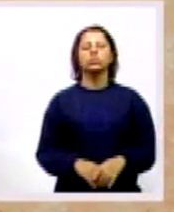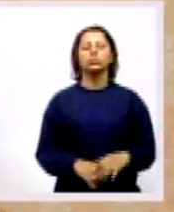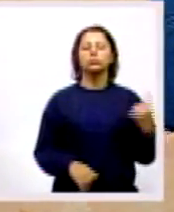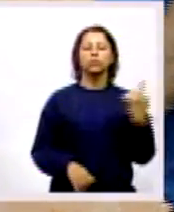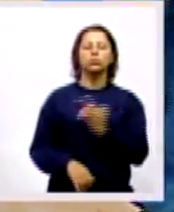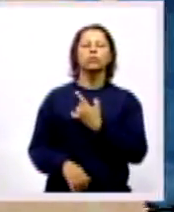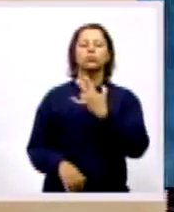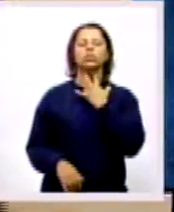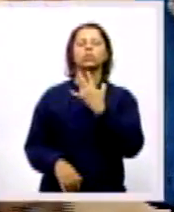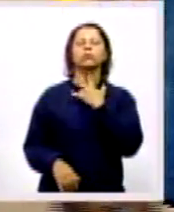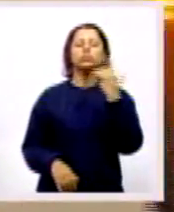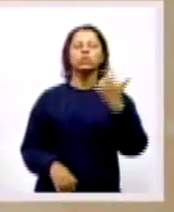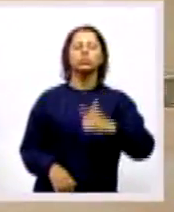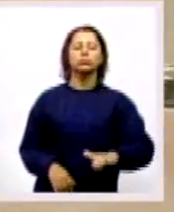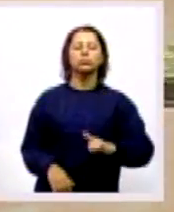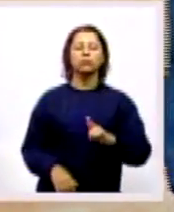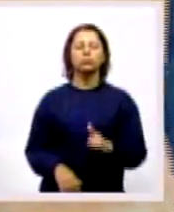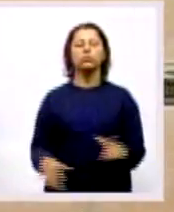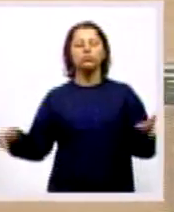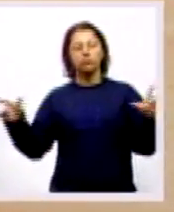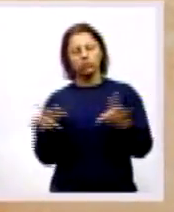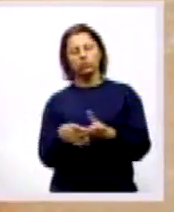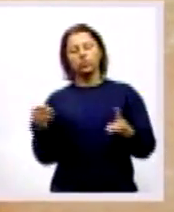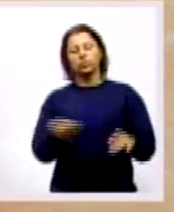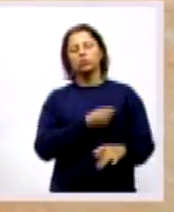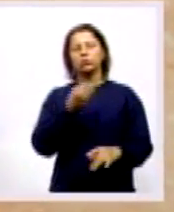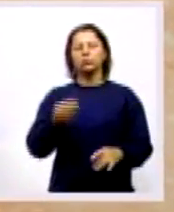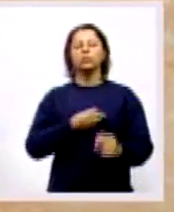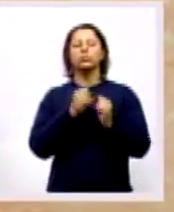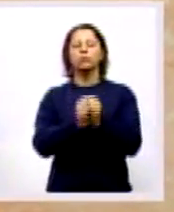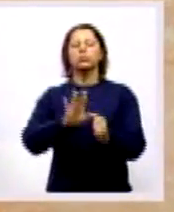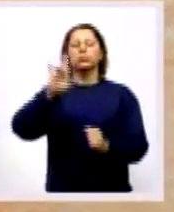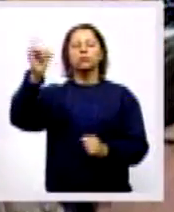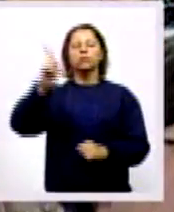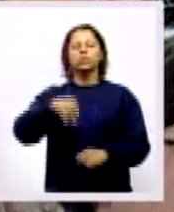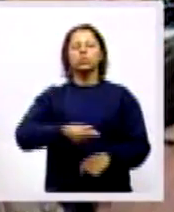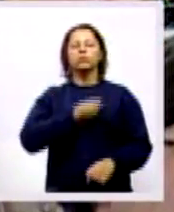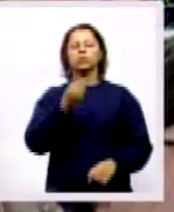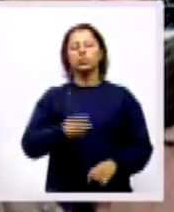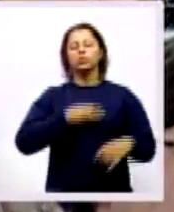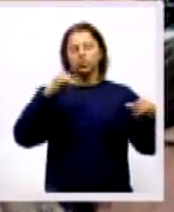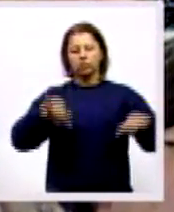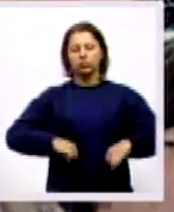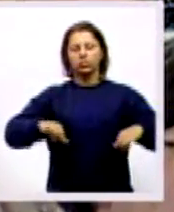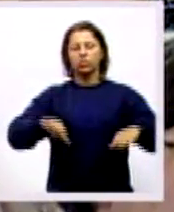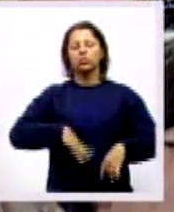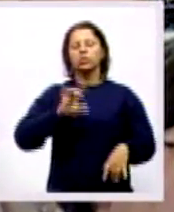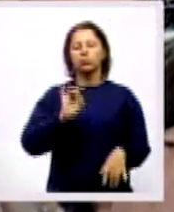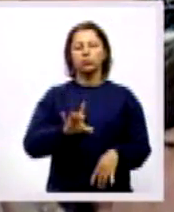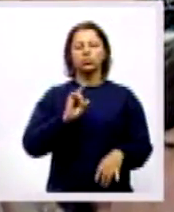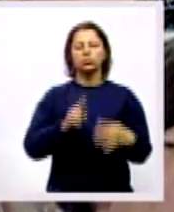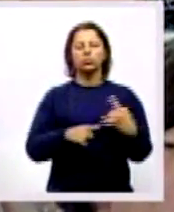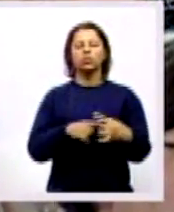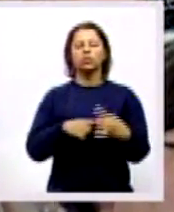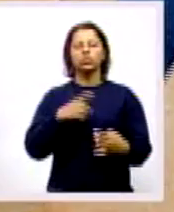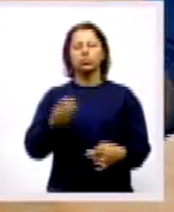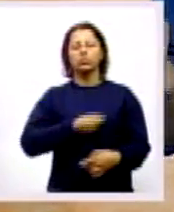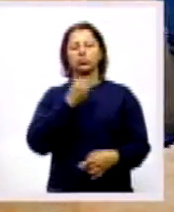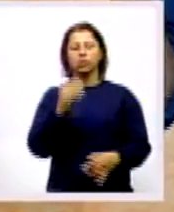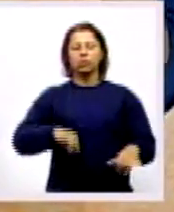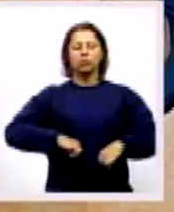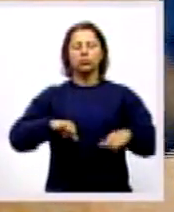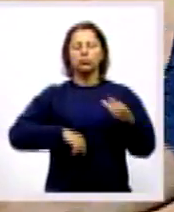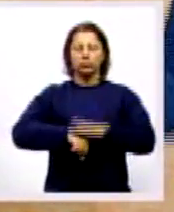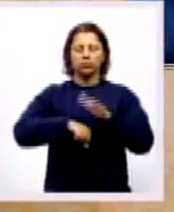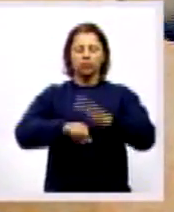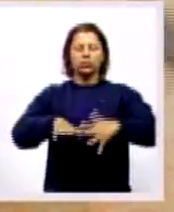Nós não podemos continuar associando que a vida em Deus é uma vida de sofrimento só. É sofrimento, mas ela é muito mais alegria,